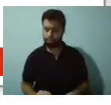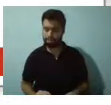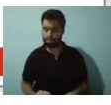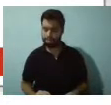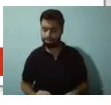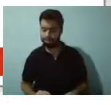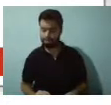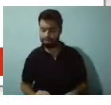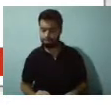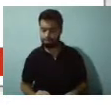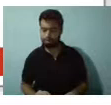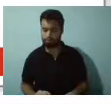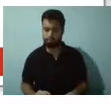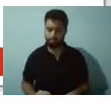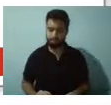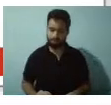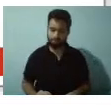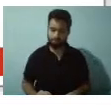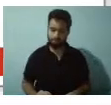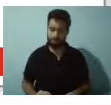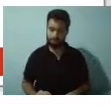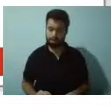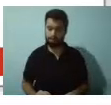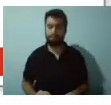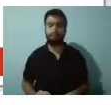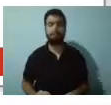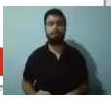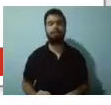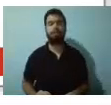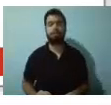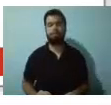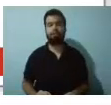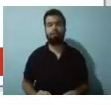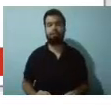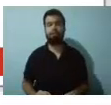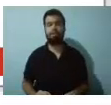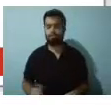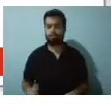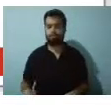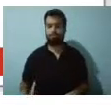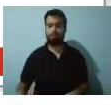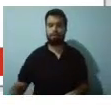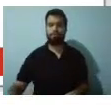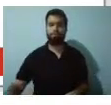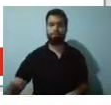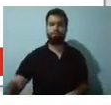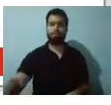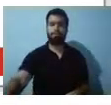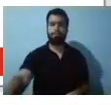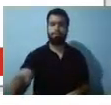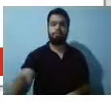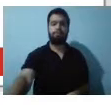a ser afetada, com fatos como o 11 de setembro e a crise financeira iniciada em 2007. Tá?